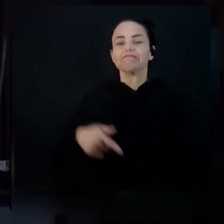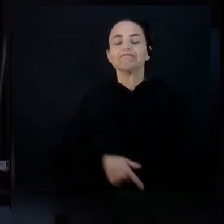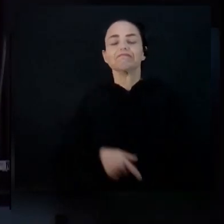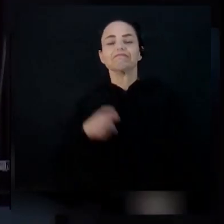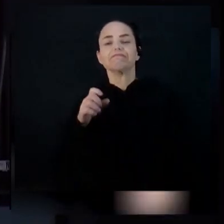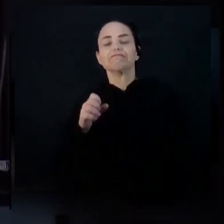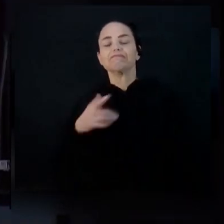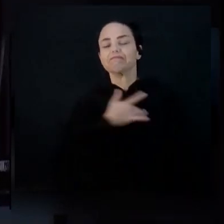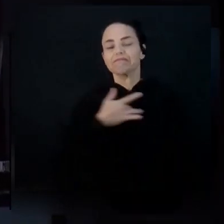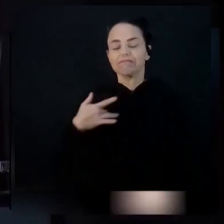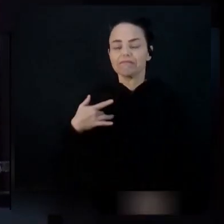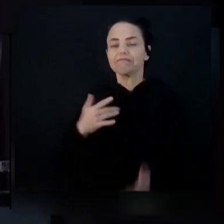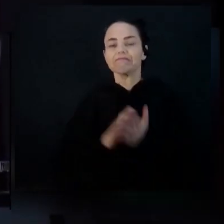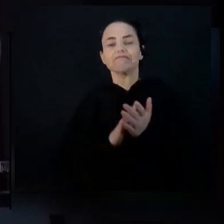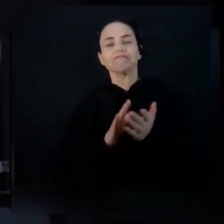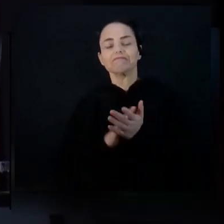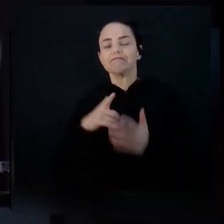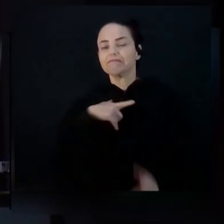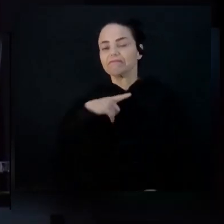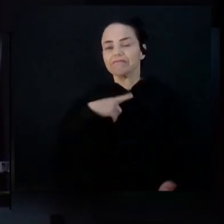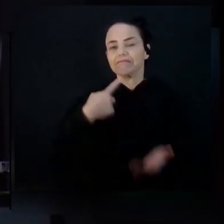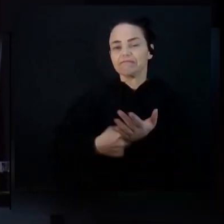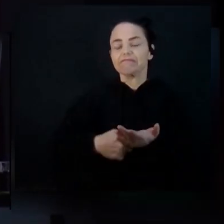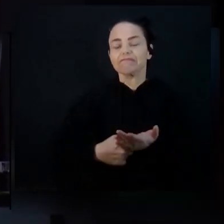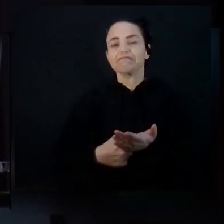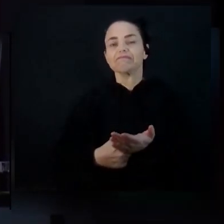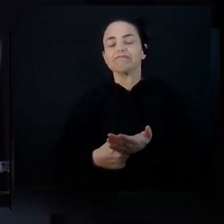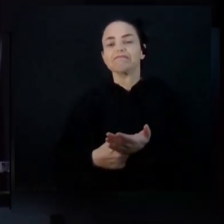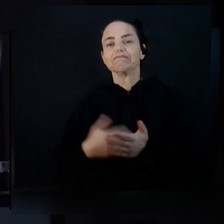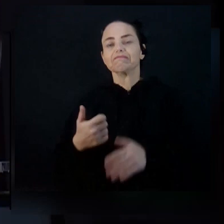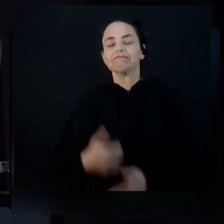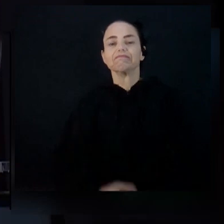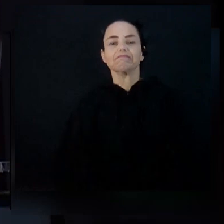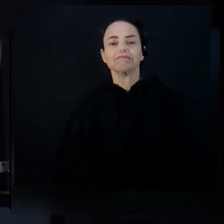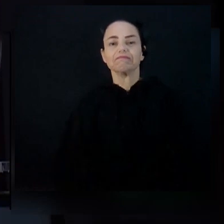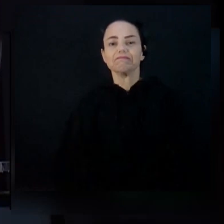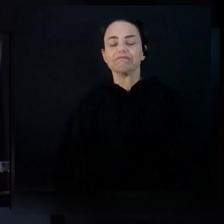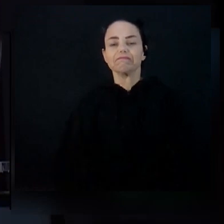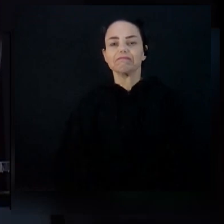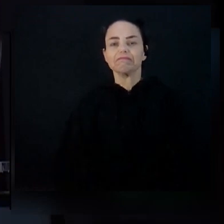ter esse compromisso com os profissionais de saúde.